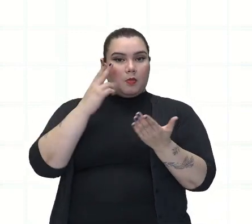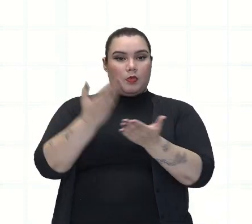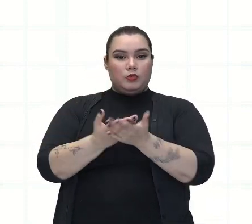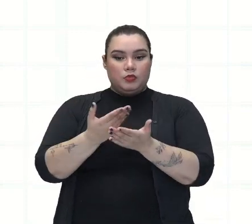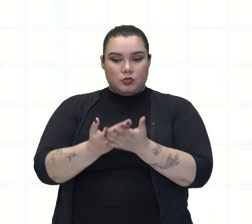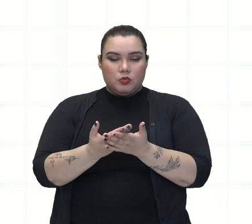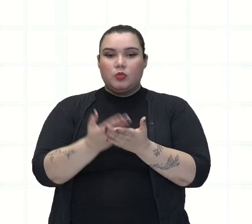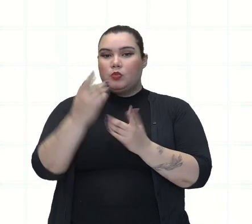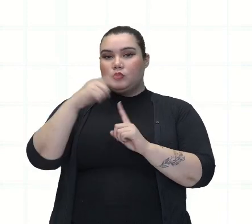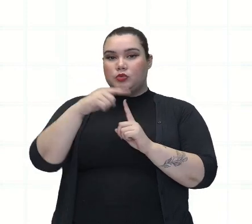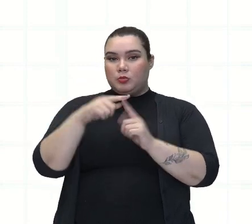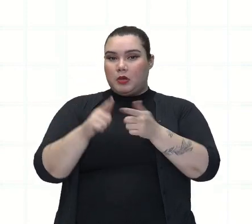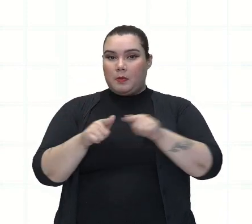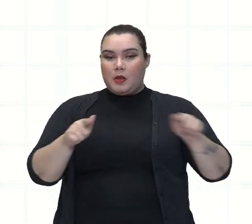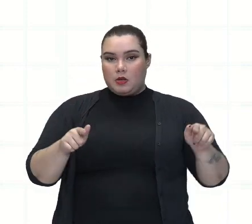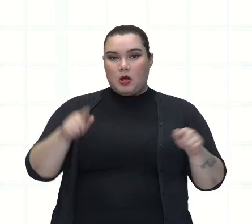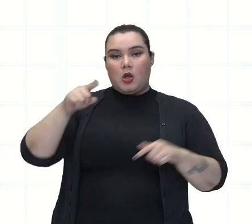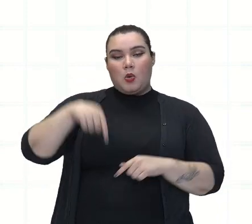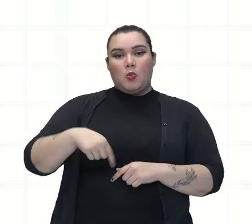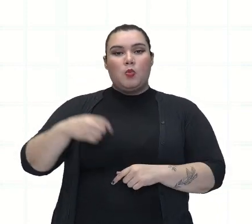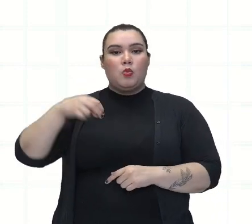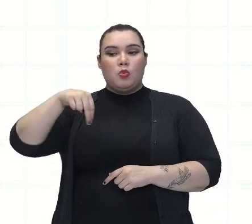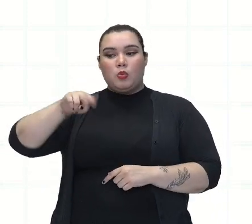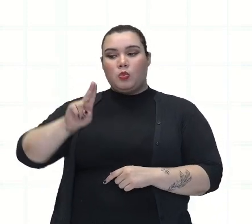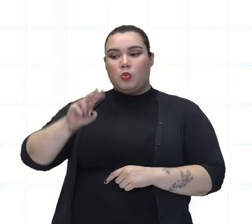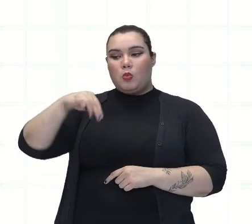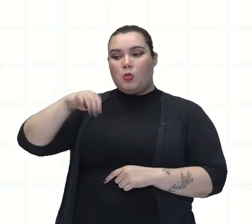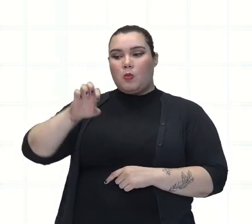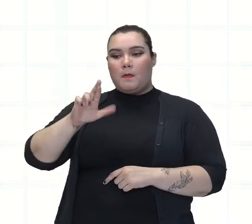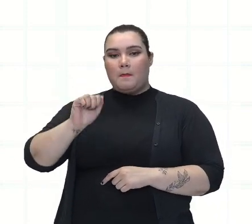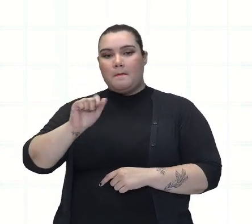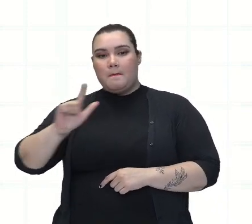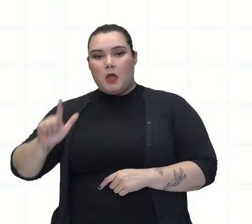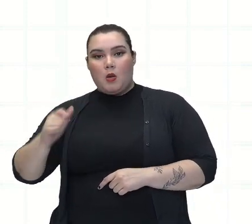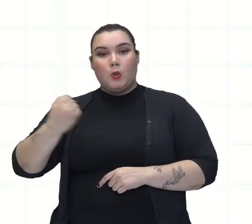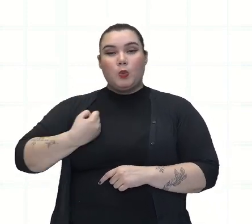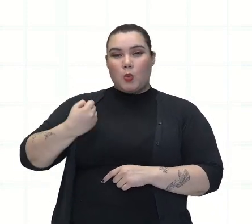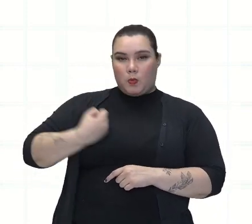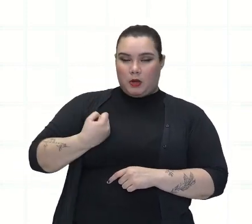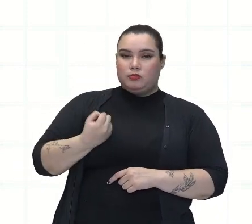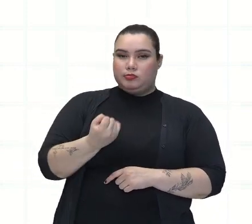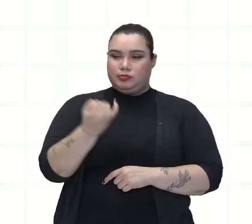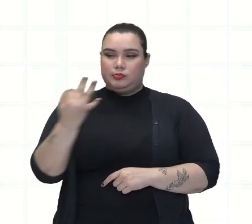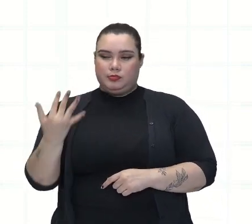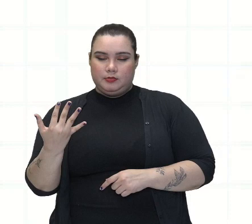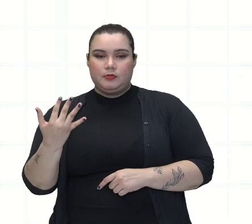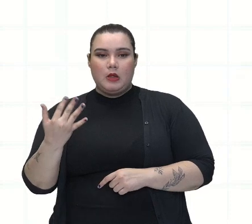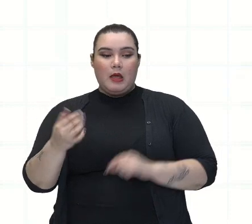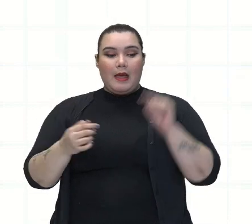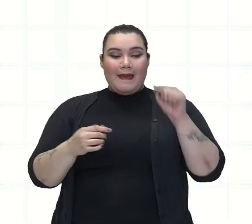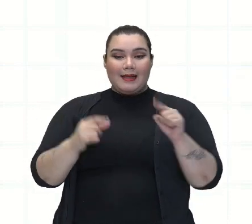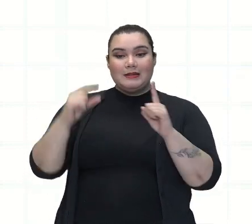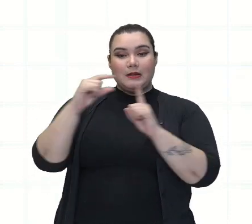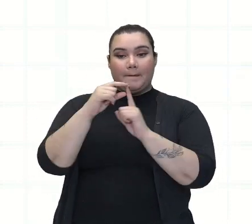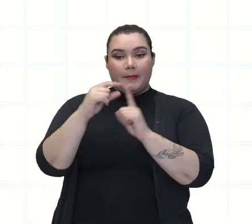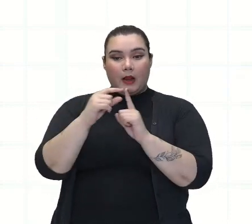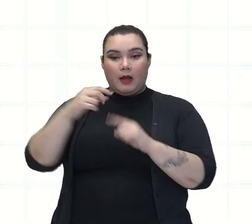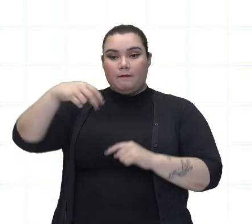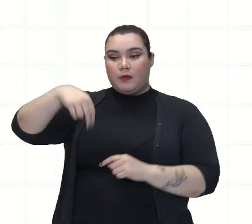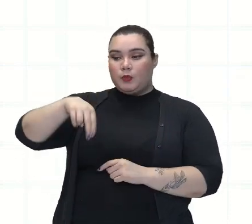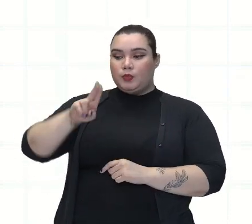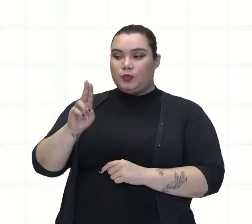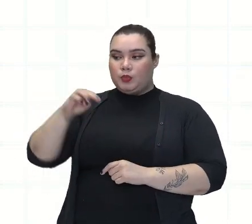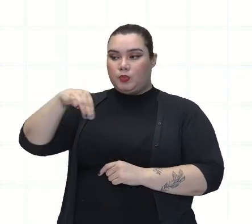numeral, exatamente. Então, ele é a palavra que vai trazer uma